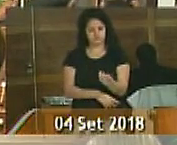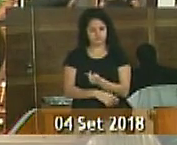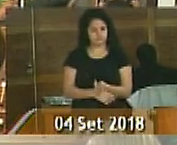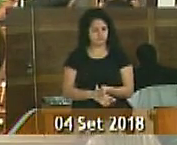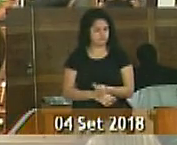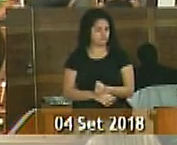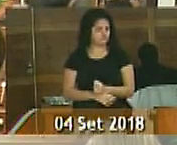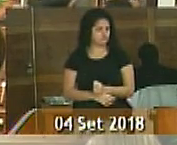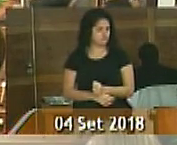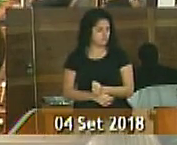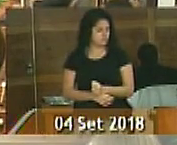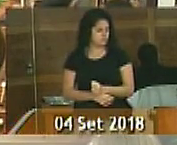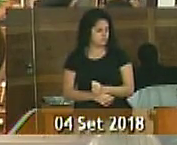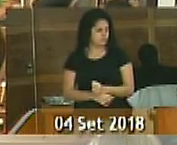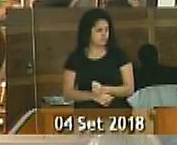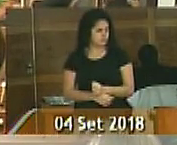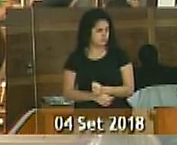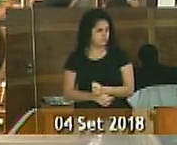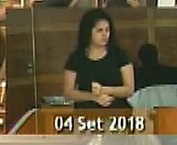é,